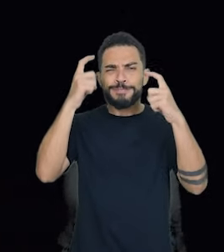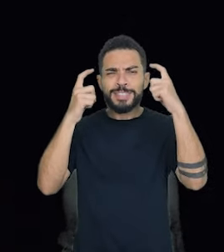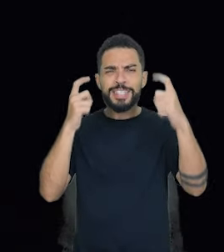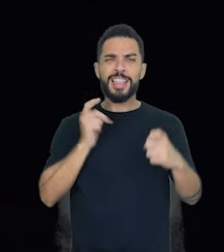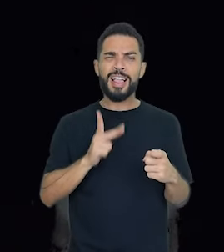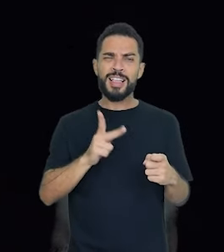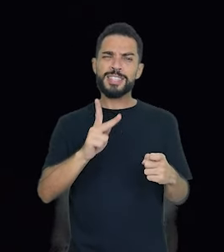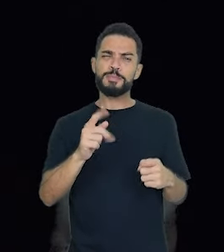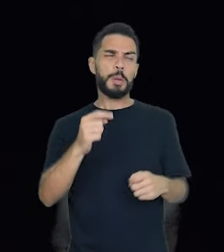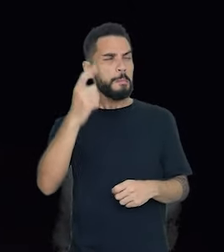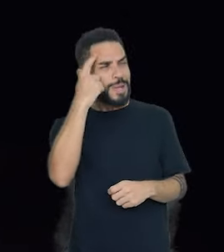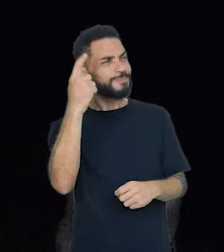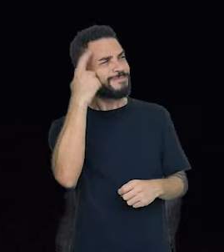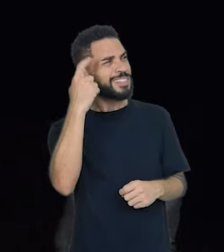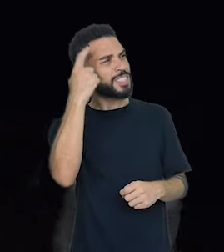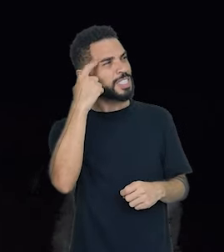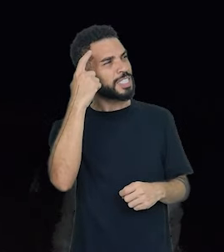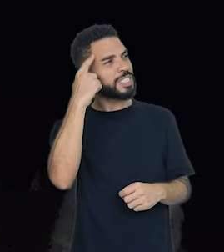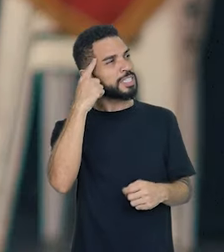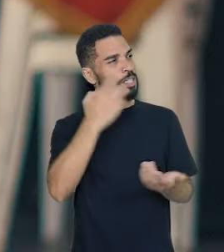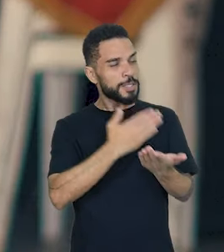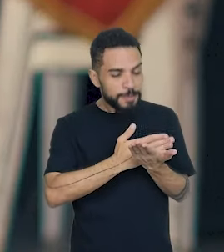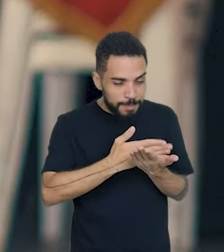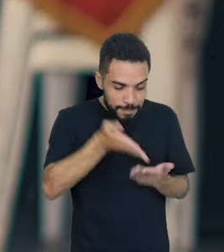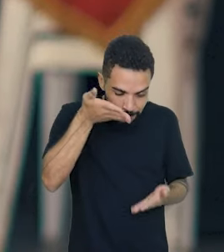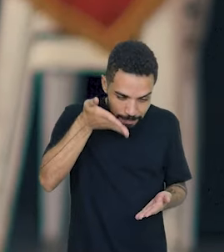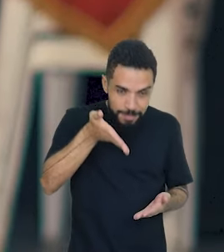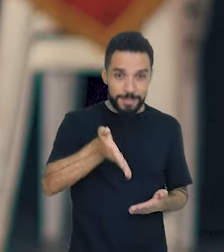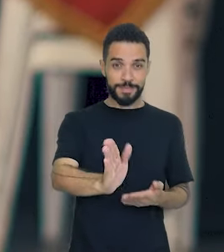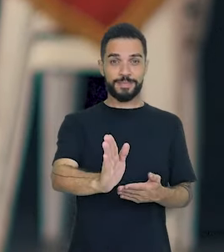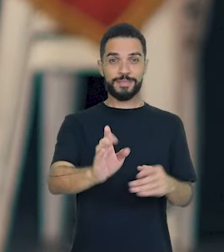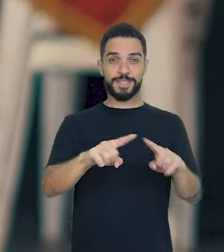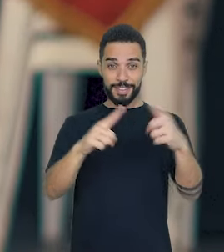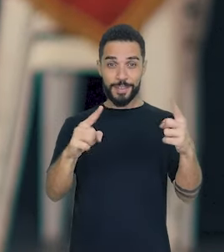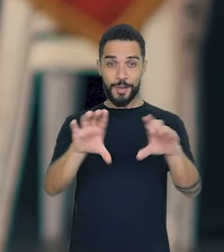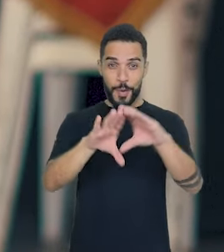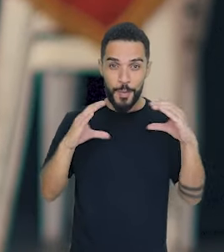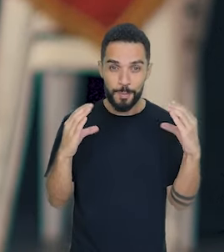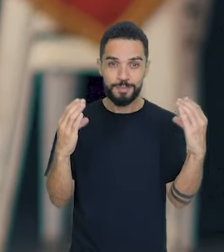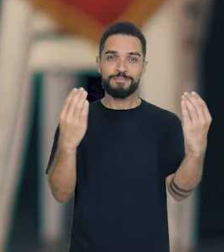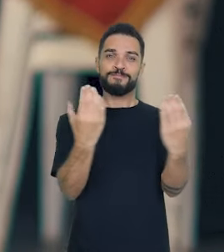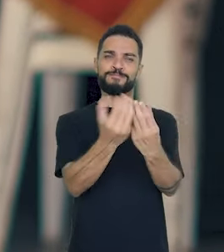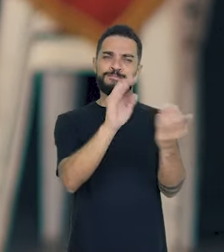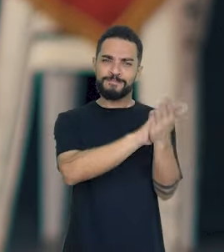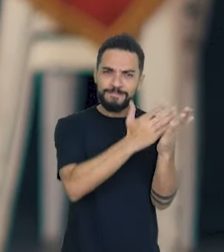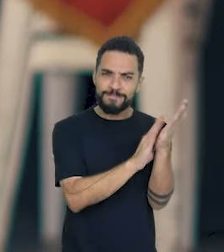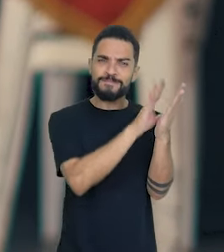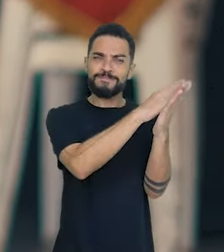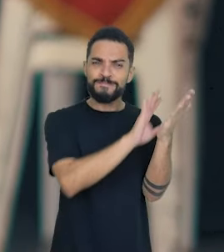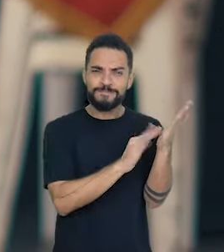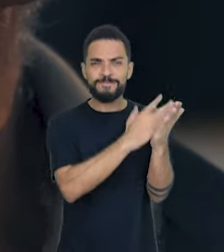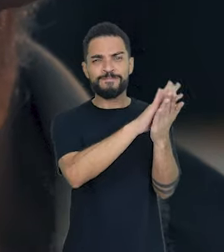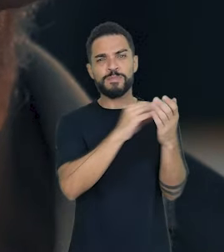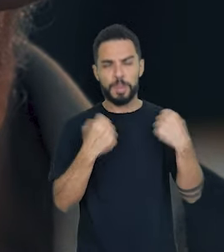tem, é a continuidade. Acho que essa comunidade do samba e a de Guaratinguetá devia prestar mais